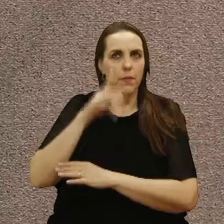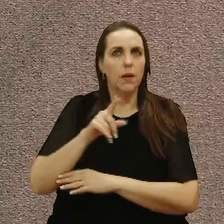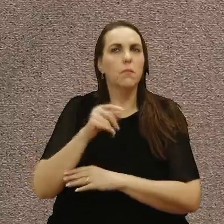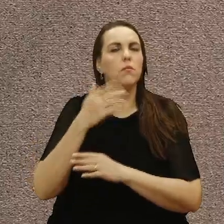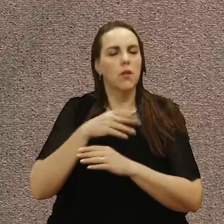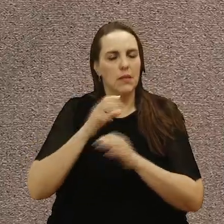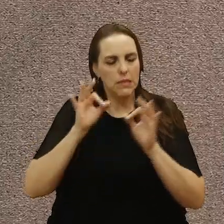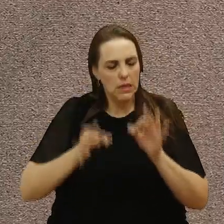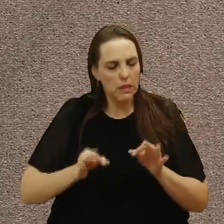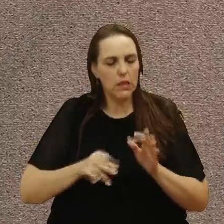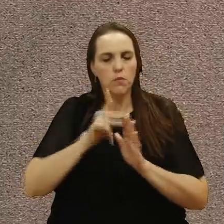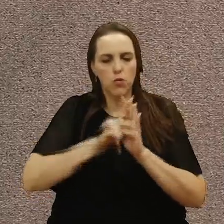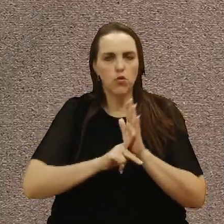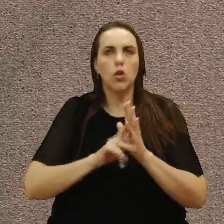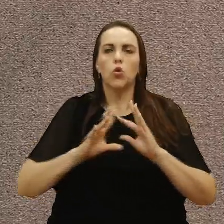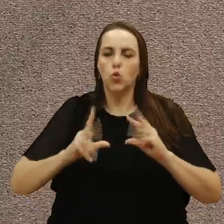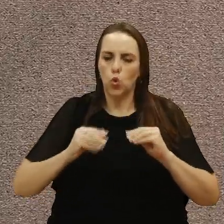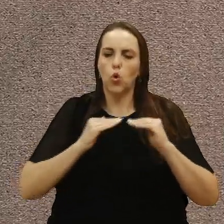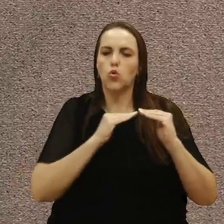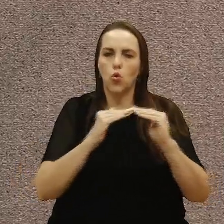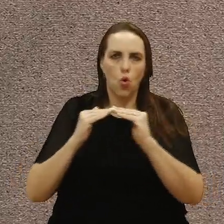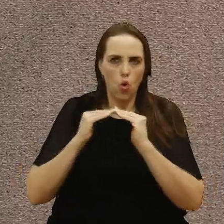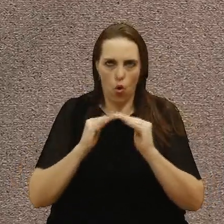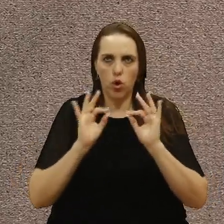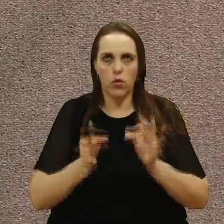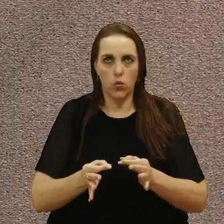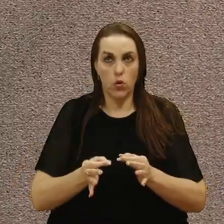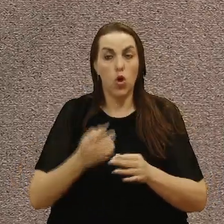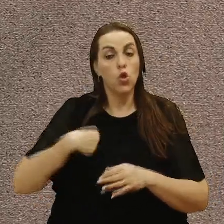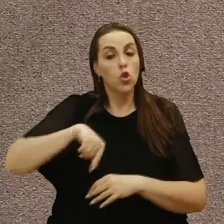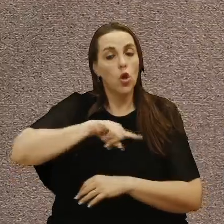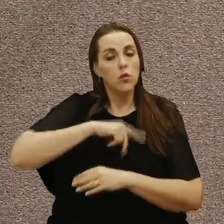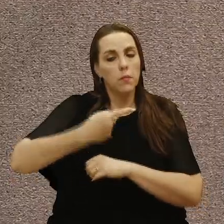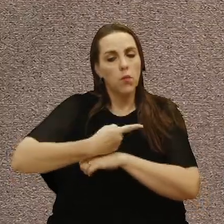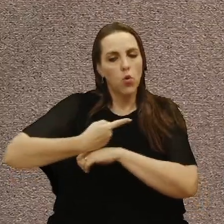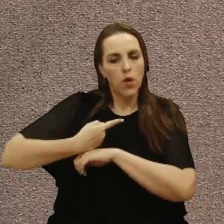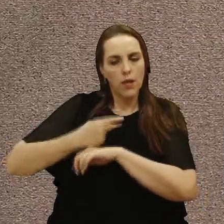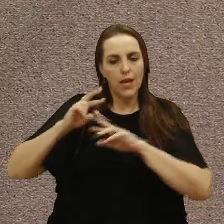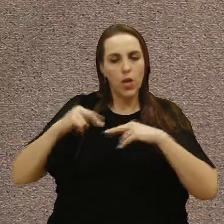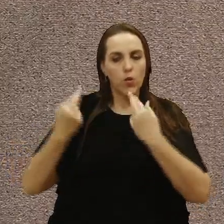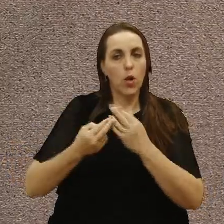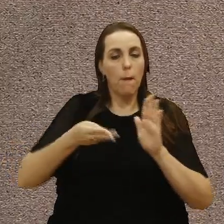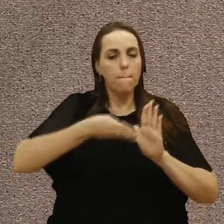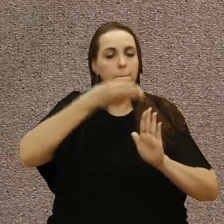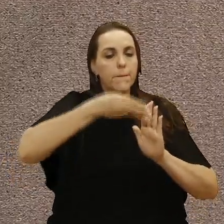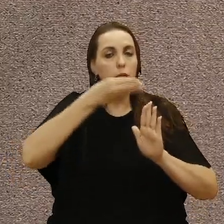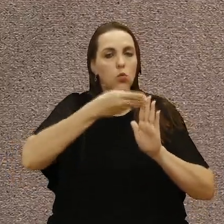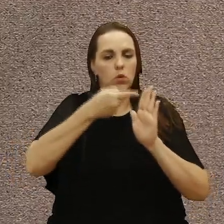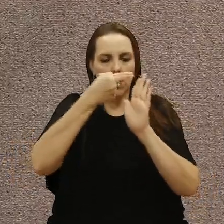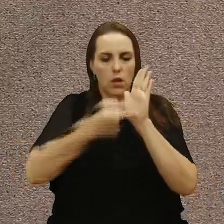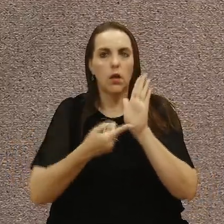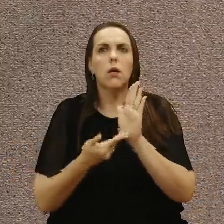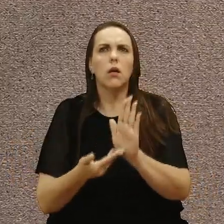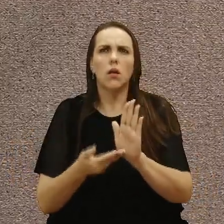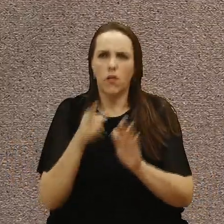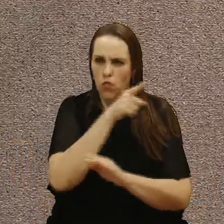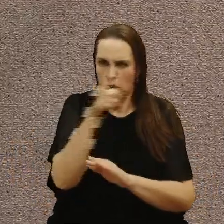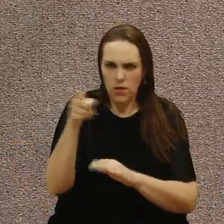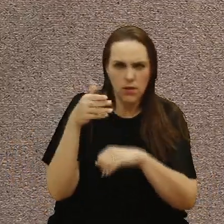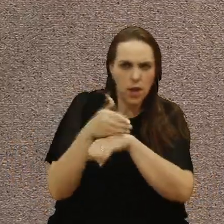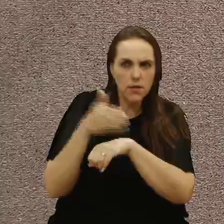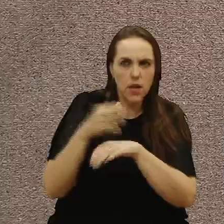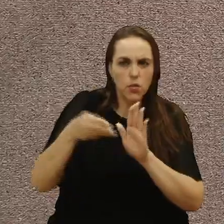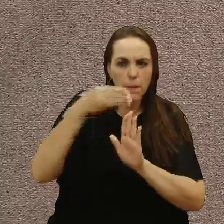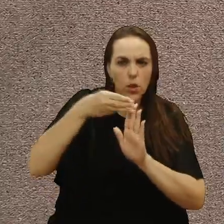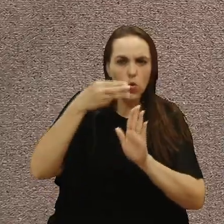Eu termino dizendo, nós fomos procurados para fazer uma reunião e apresentar uma minuta. Alguém teve acesso à minuta das regras que seriam